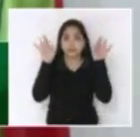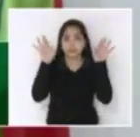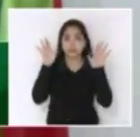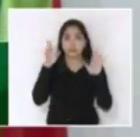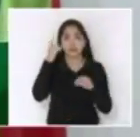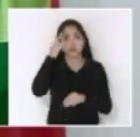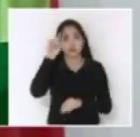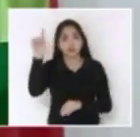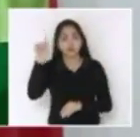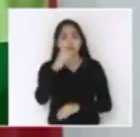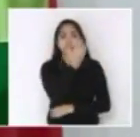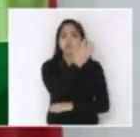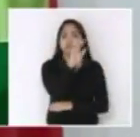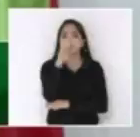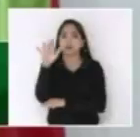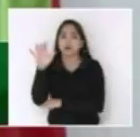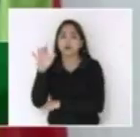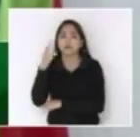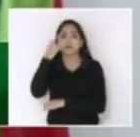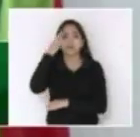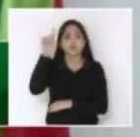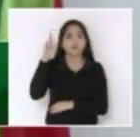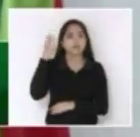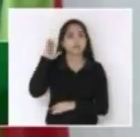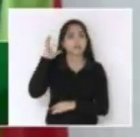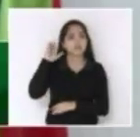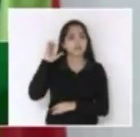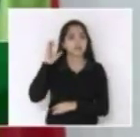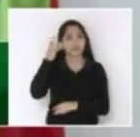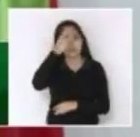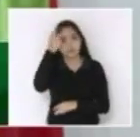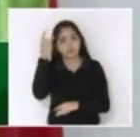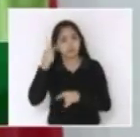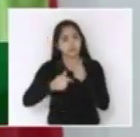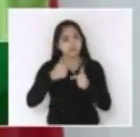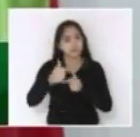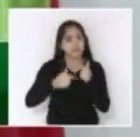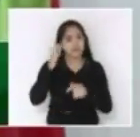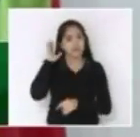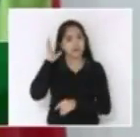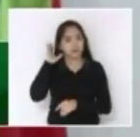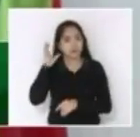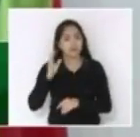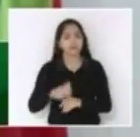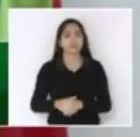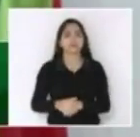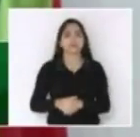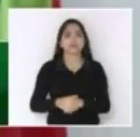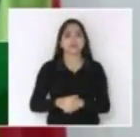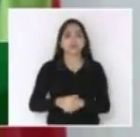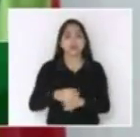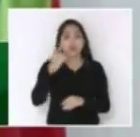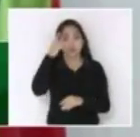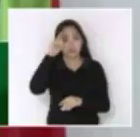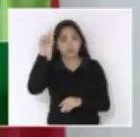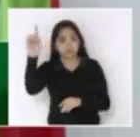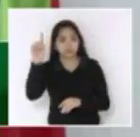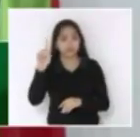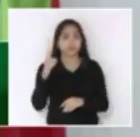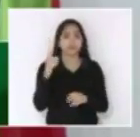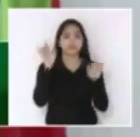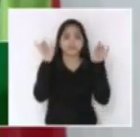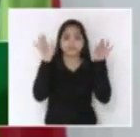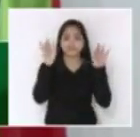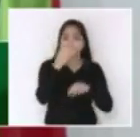do radialista, enfim, dia da árvore, onde que se comemora, e uma data muito importante. Eu lembro que